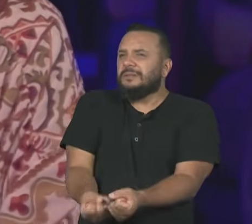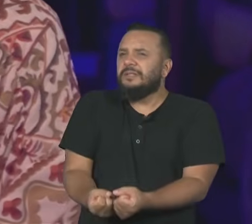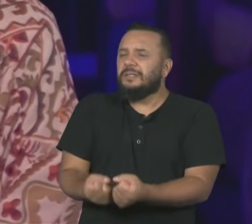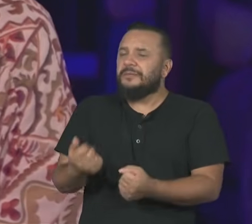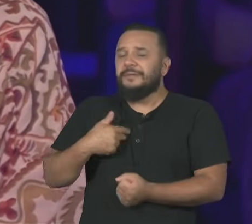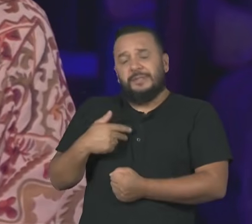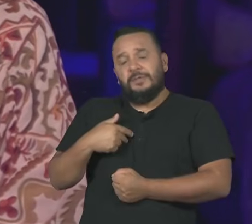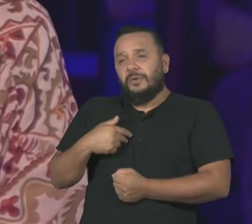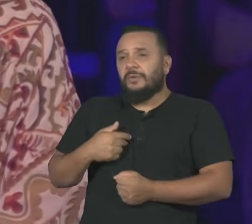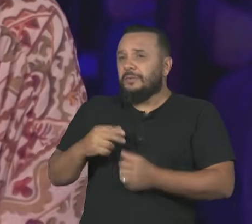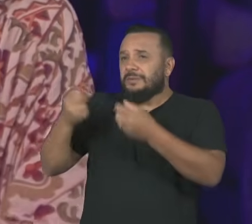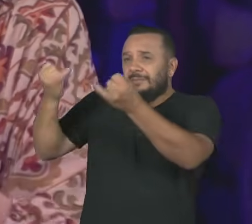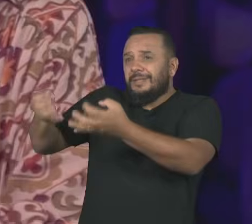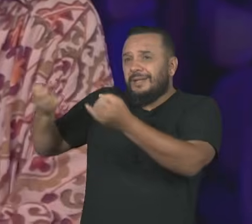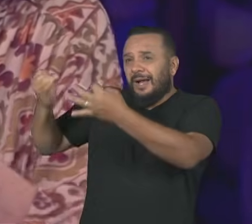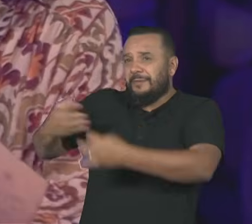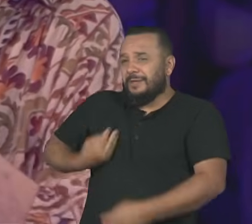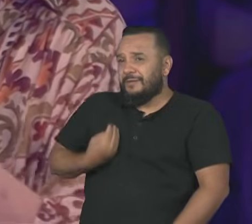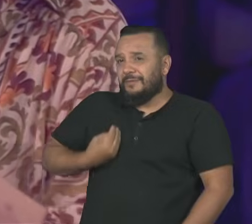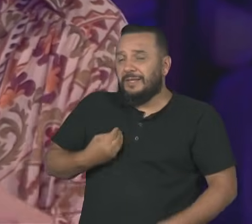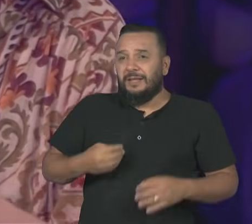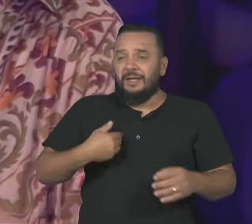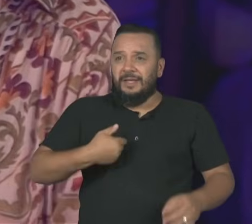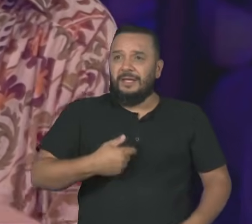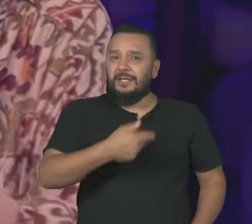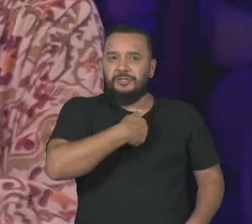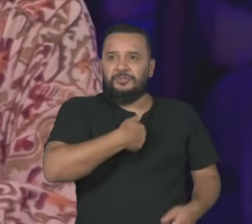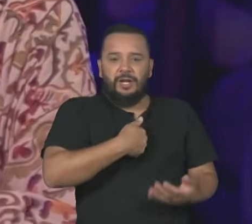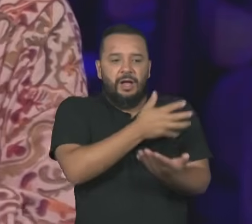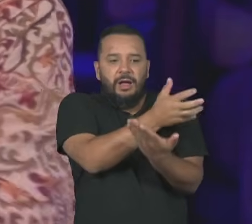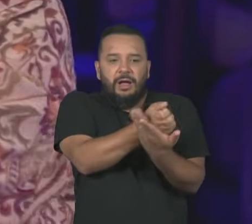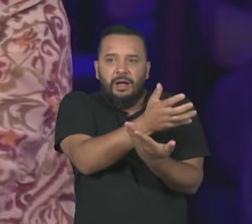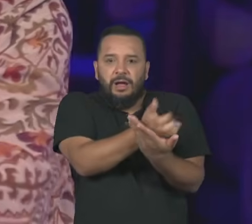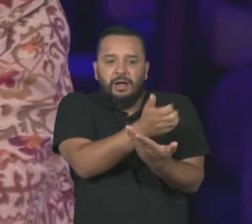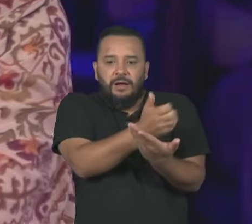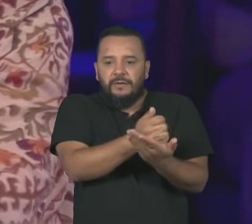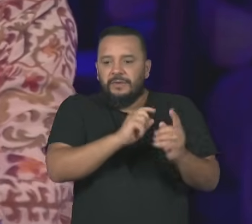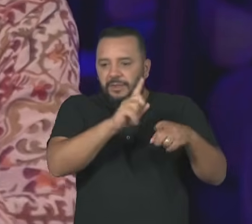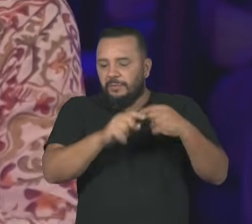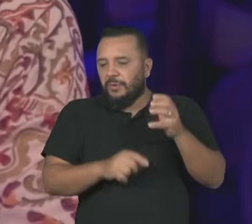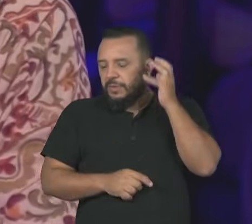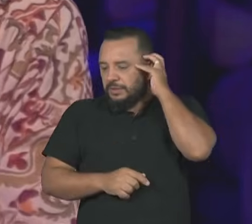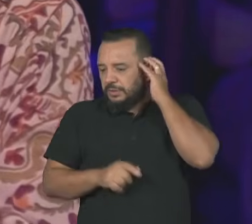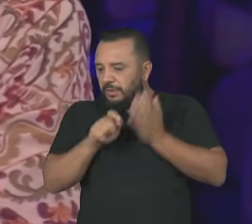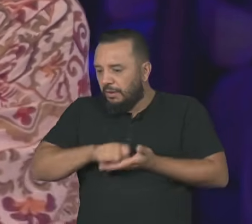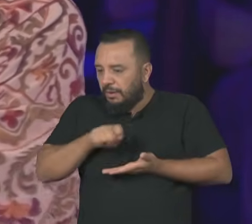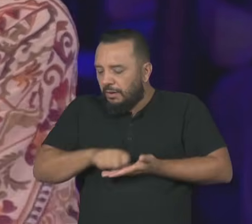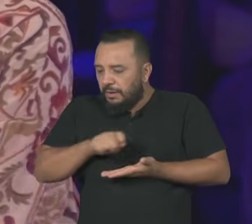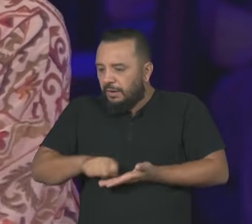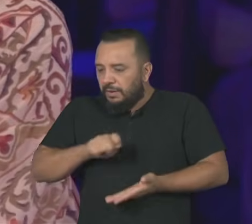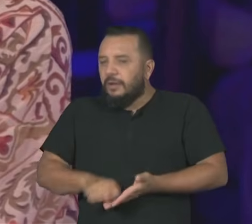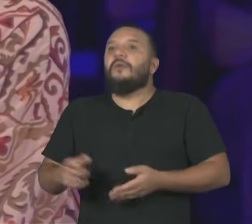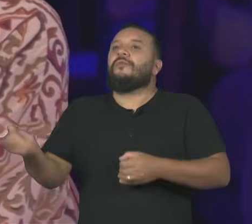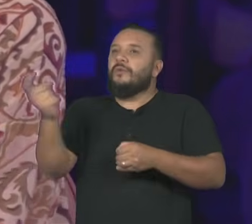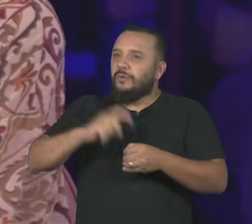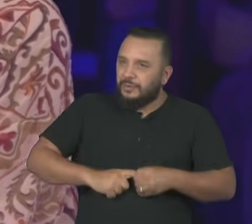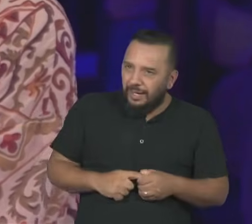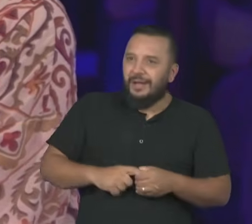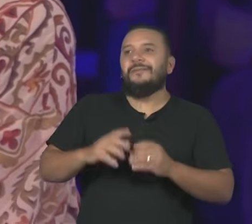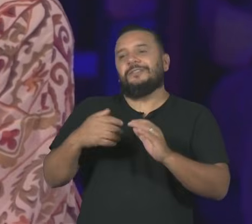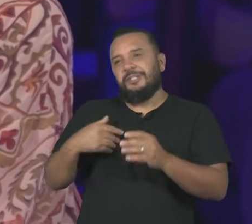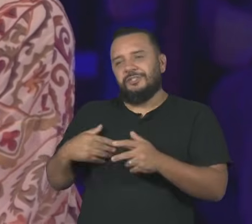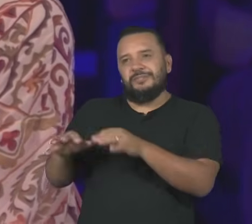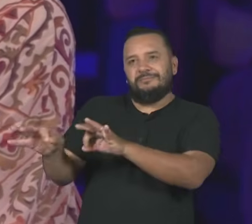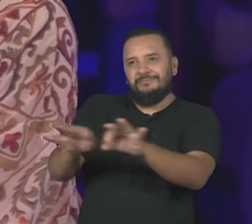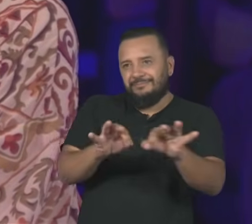Sérgio gravava. Ia para casa, escrevia, voltava, a gente mexia. Então, o Sérgio é o diretor